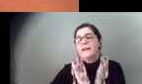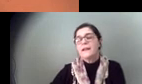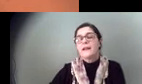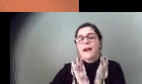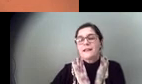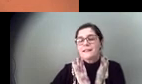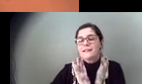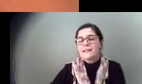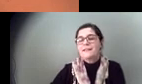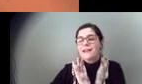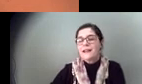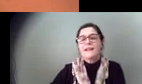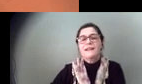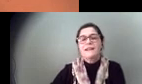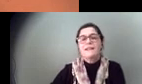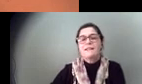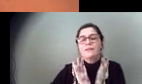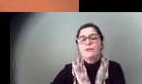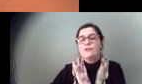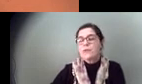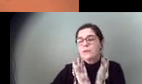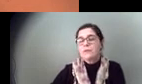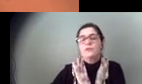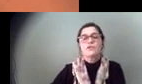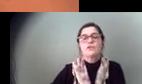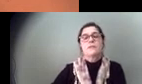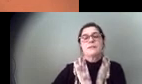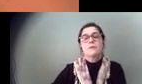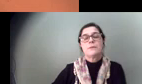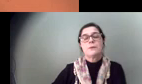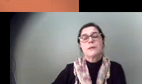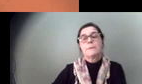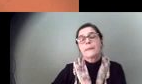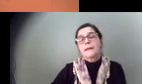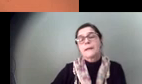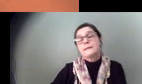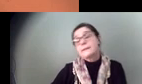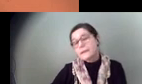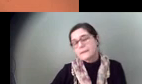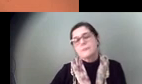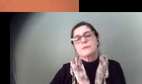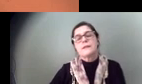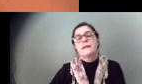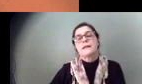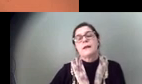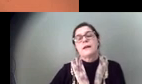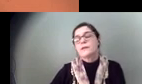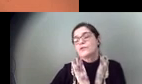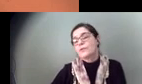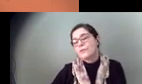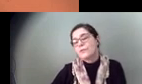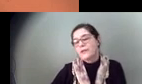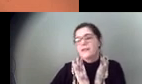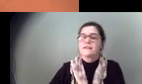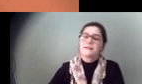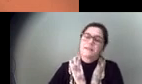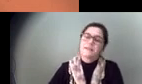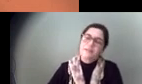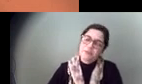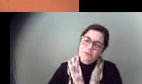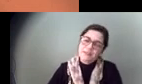ainda, né, acrescentar aqui nesse nosso caminho. Então, a gente percebeu que destacamos, né, que a roda de